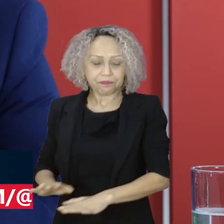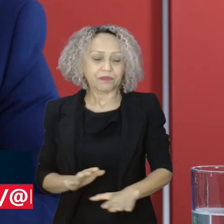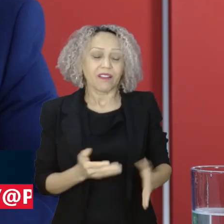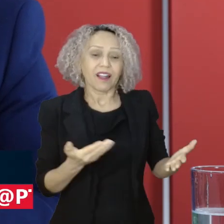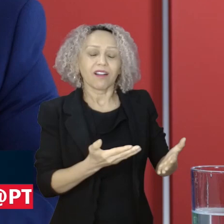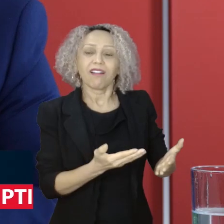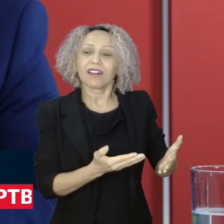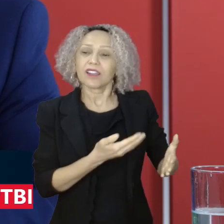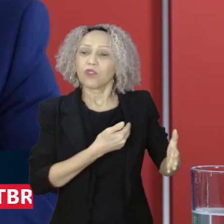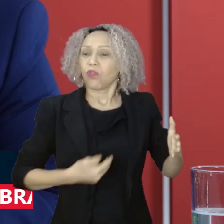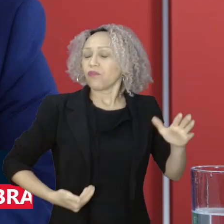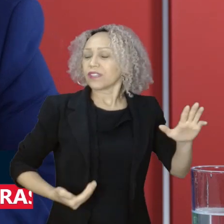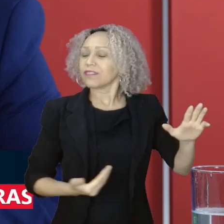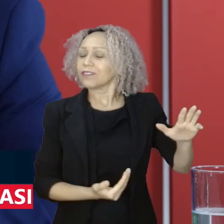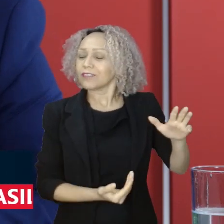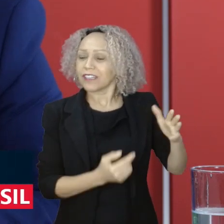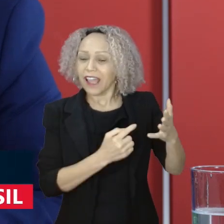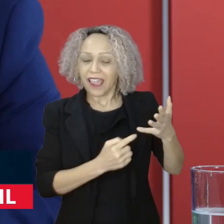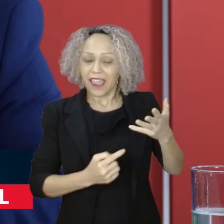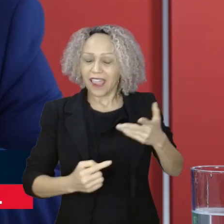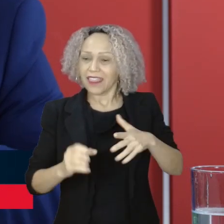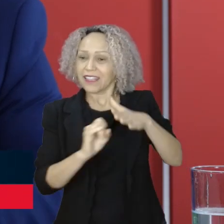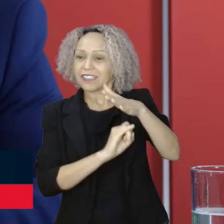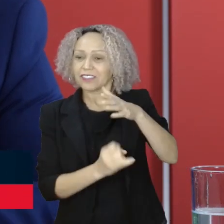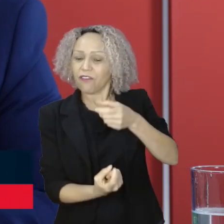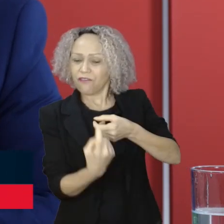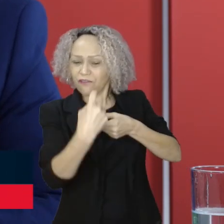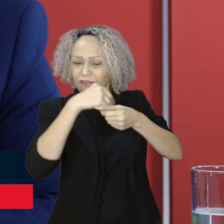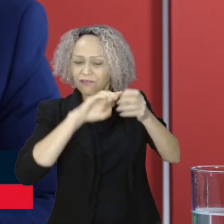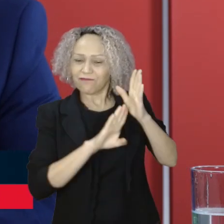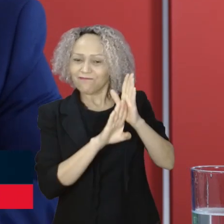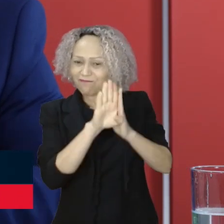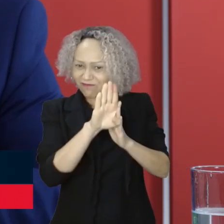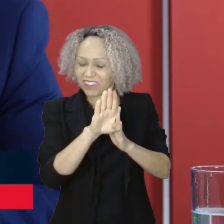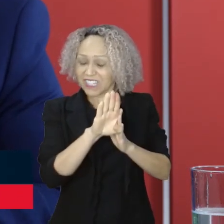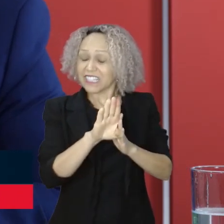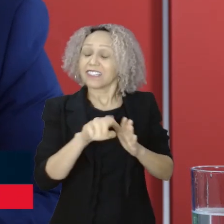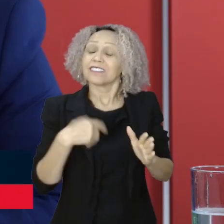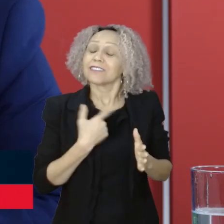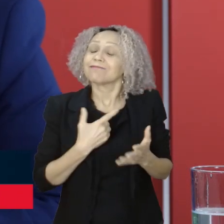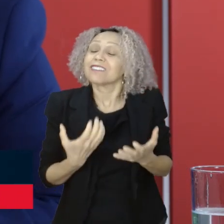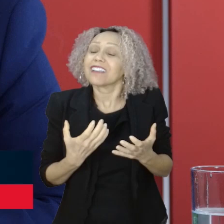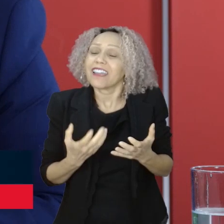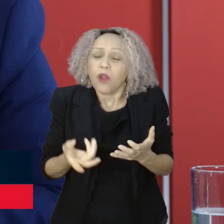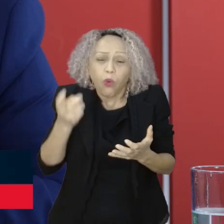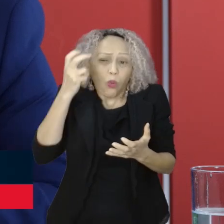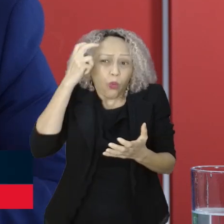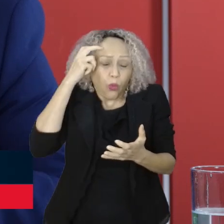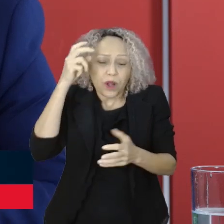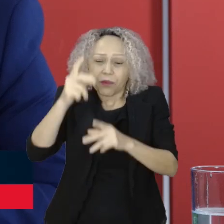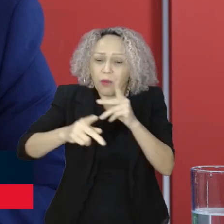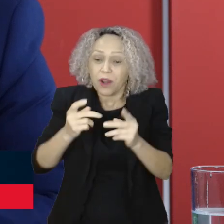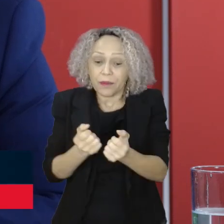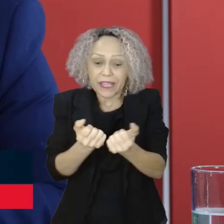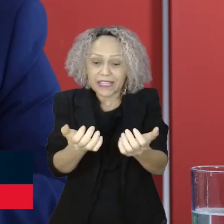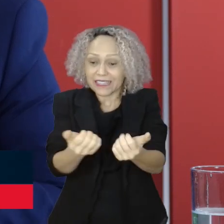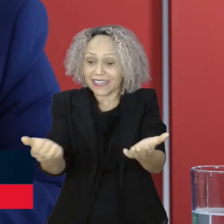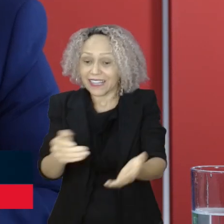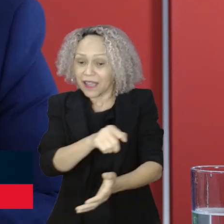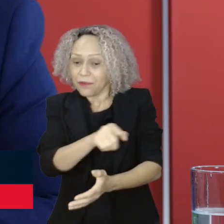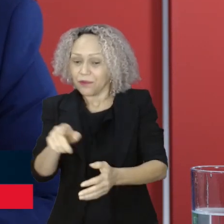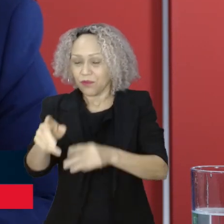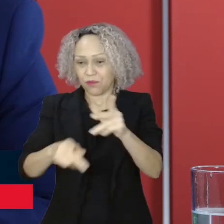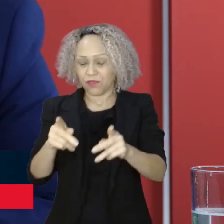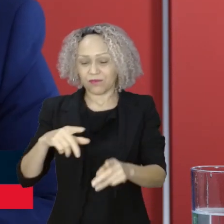história e com a maior vontade de entregar política cultural para o povo brasileiro da história também. Nós temos uma equipe muito